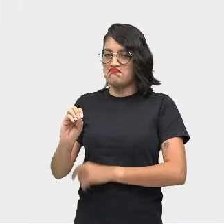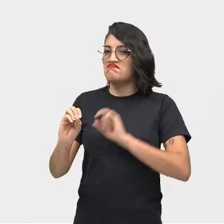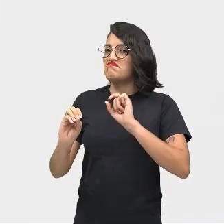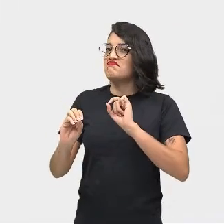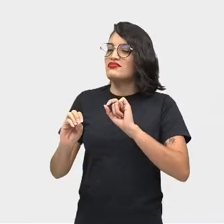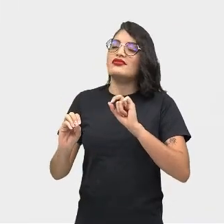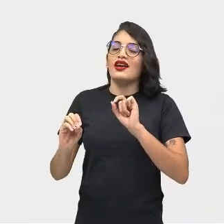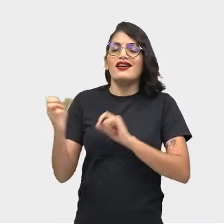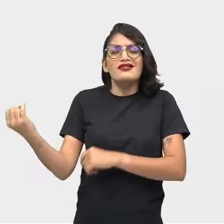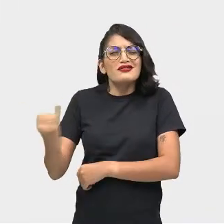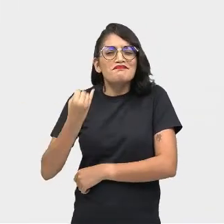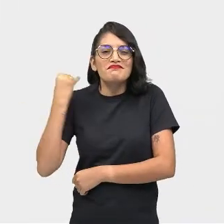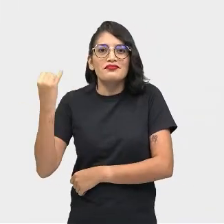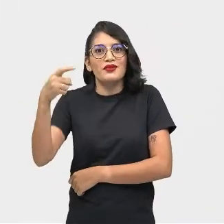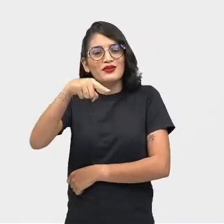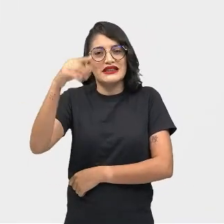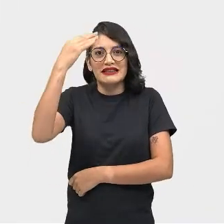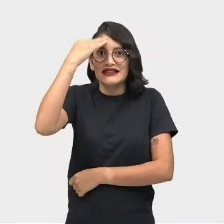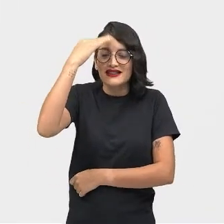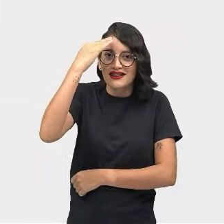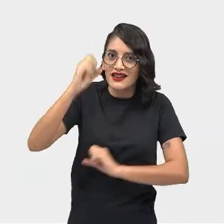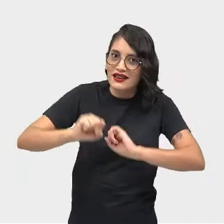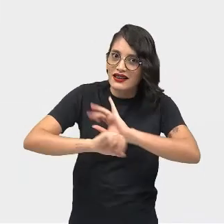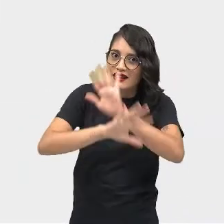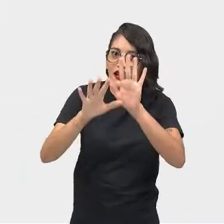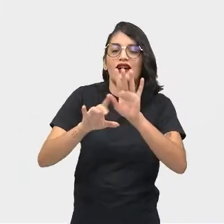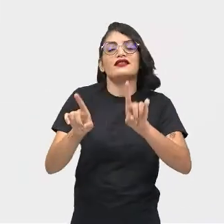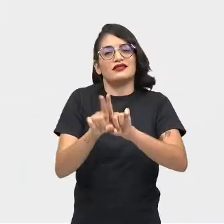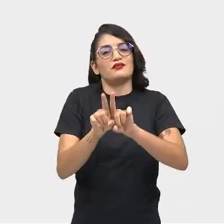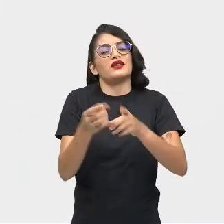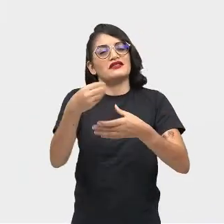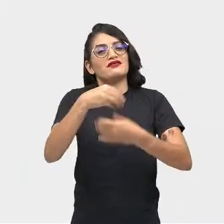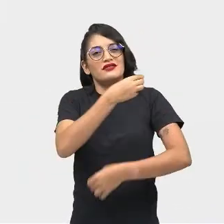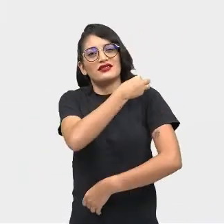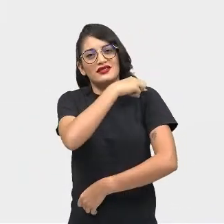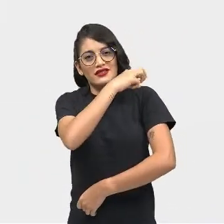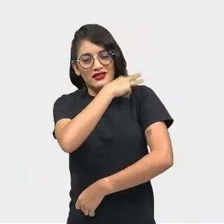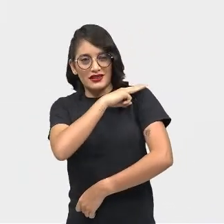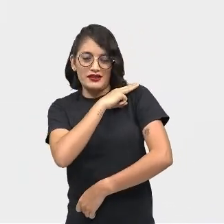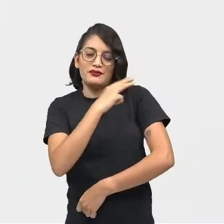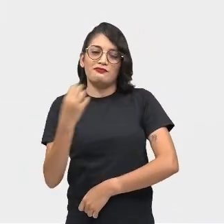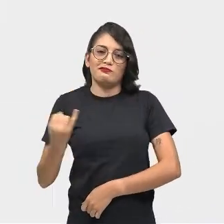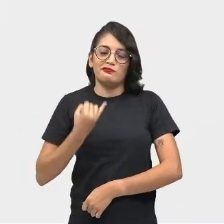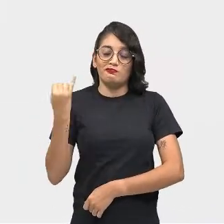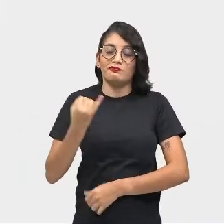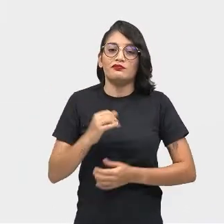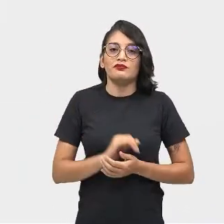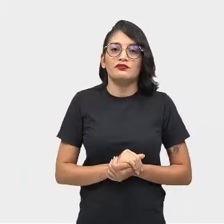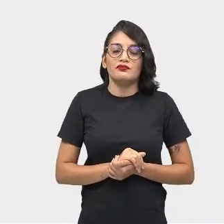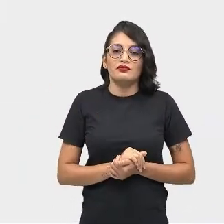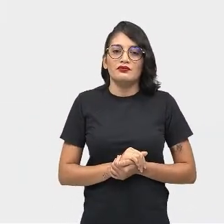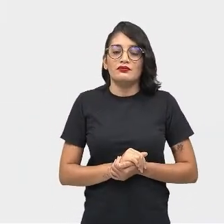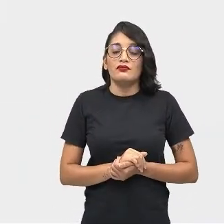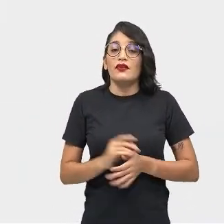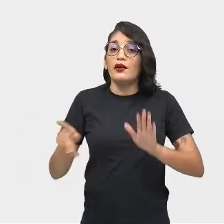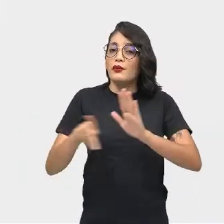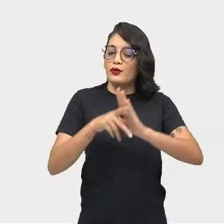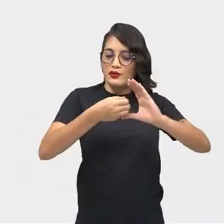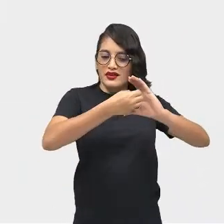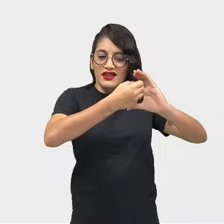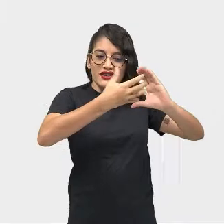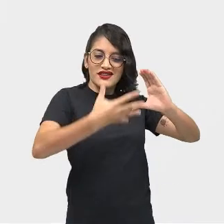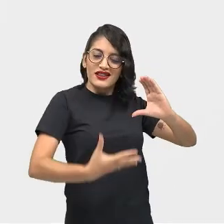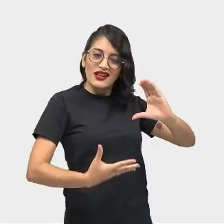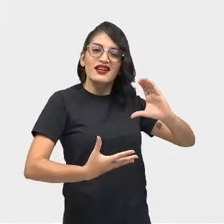importante você entender o soneto bem, por conta também do ensino médio, lógico. Então o soneto ele é bem característico, né?